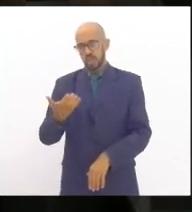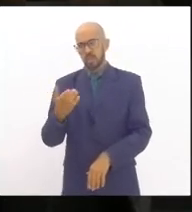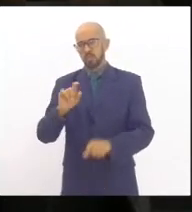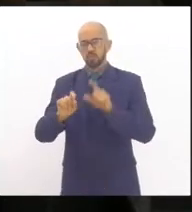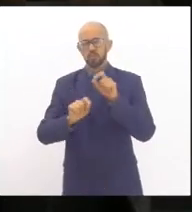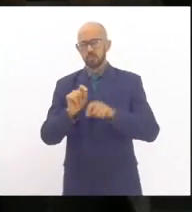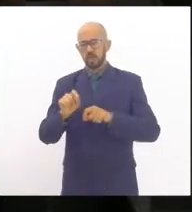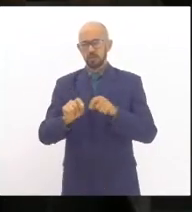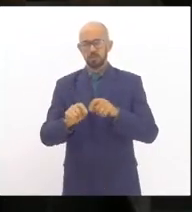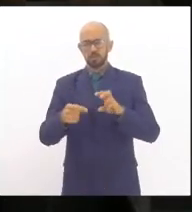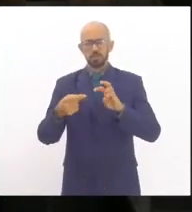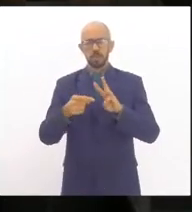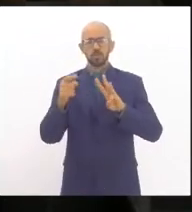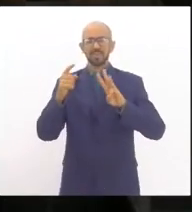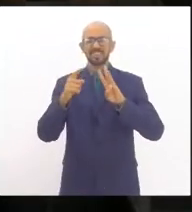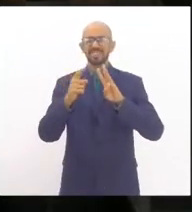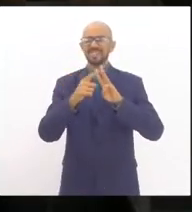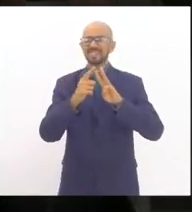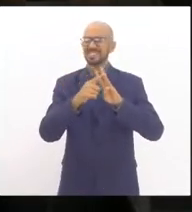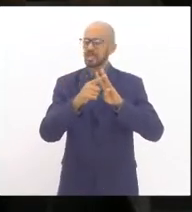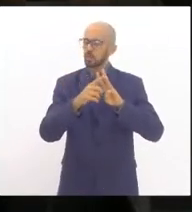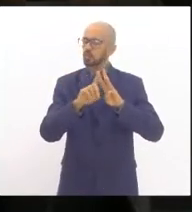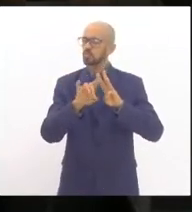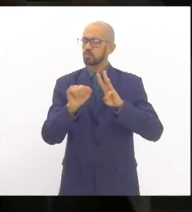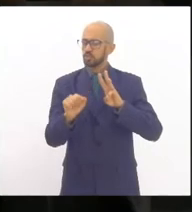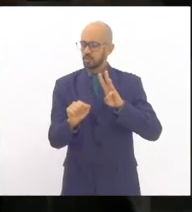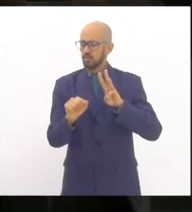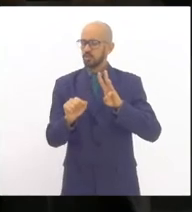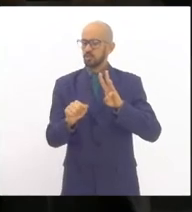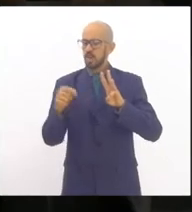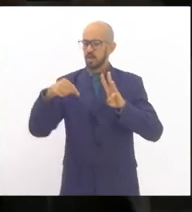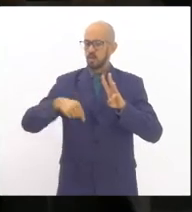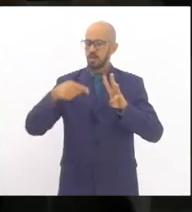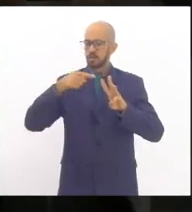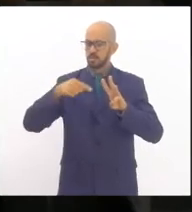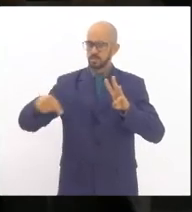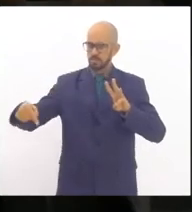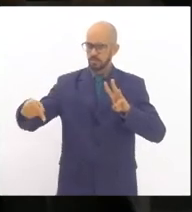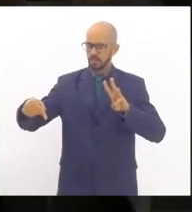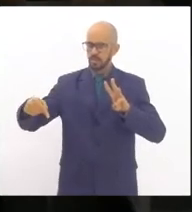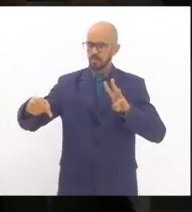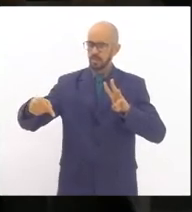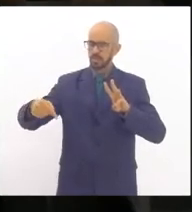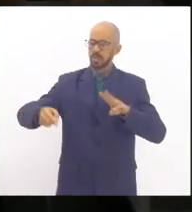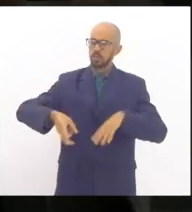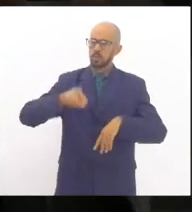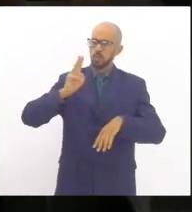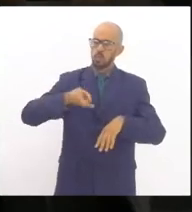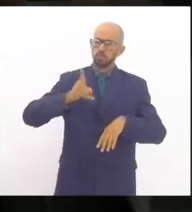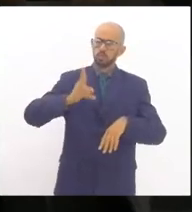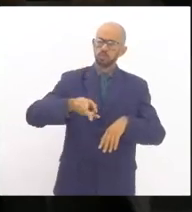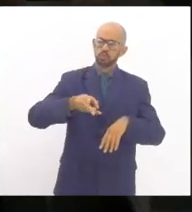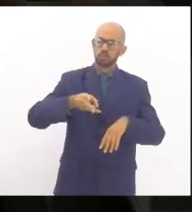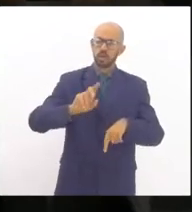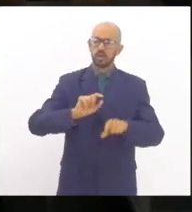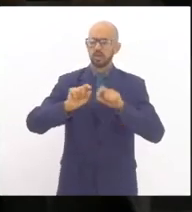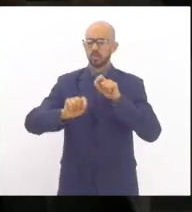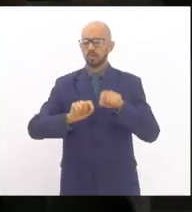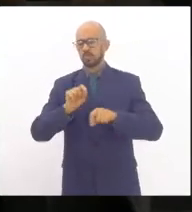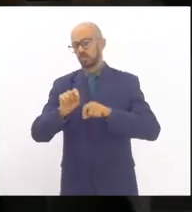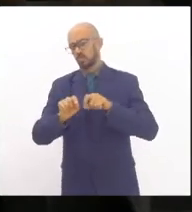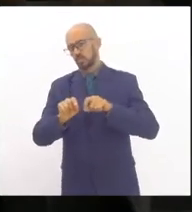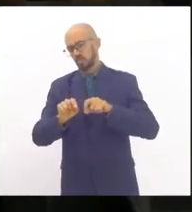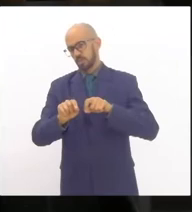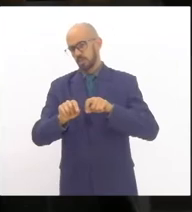terceiro pelo terceiro dia consecutivo e nesta semana dá sequência ao